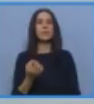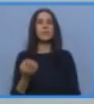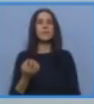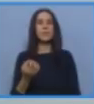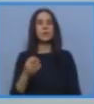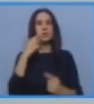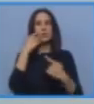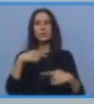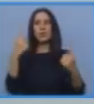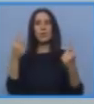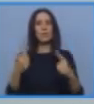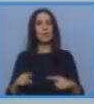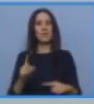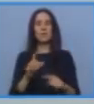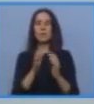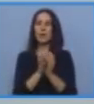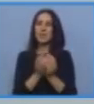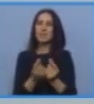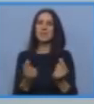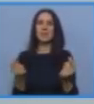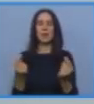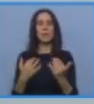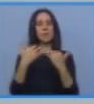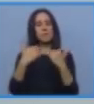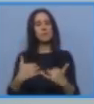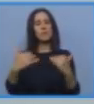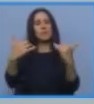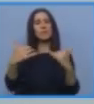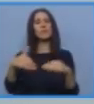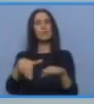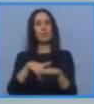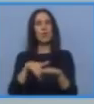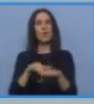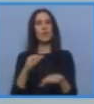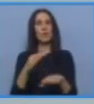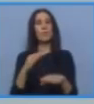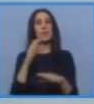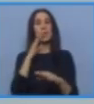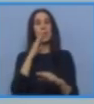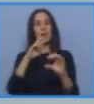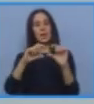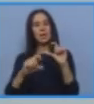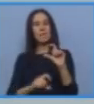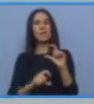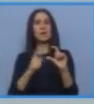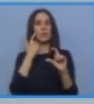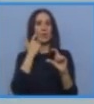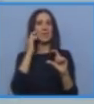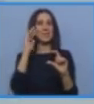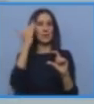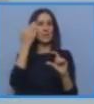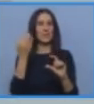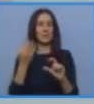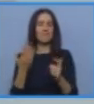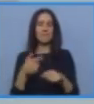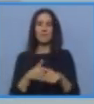a atuação, foi também a oração. A própria Assembleia participou com os refrões dos cânticos conhecidos, portanto foi de